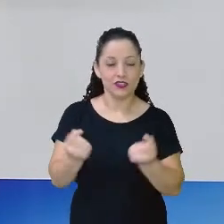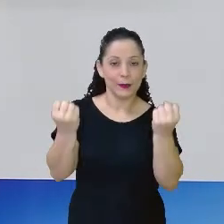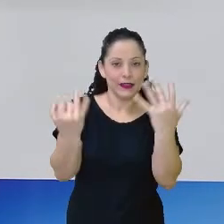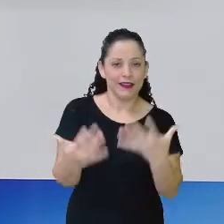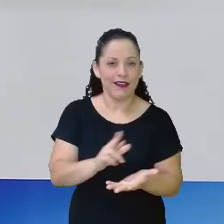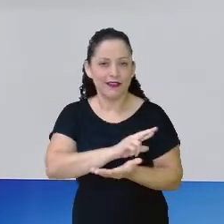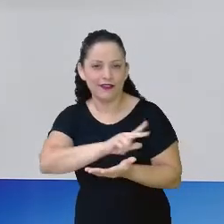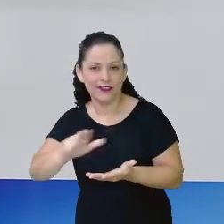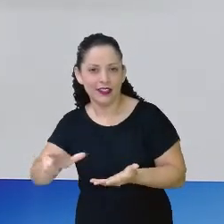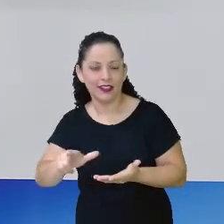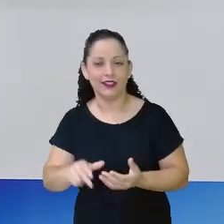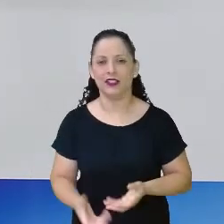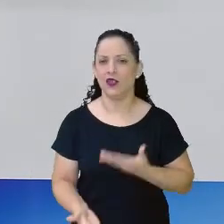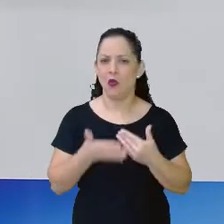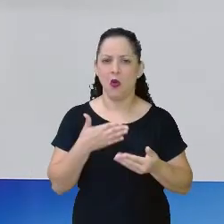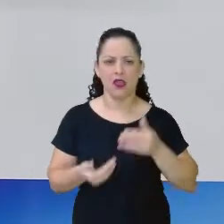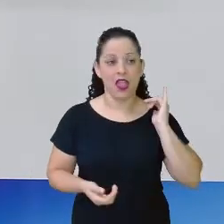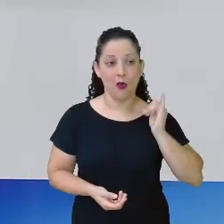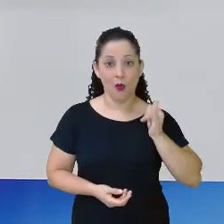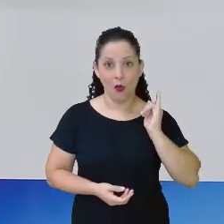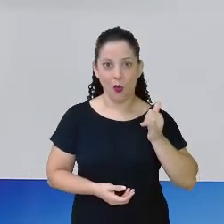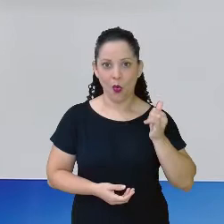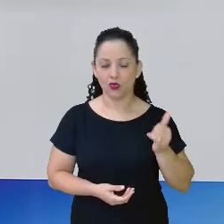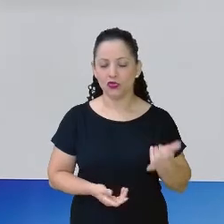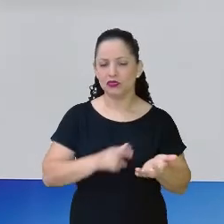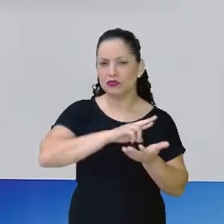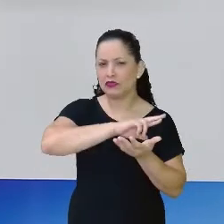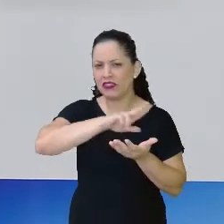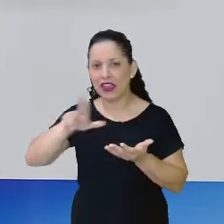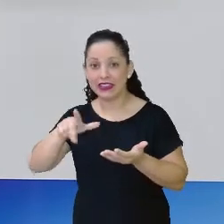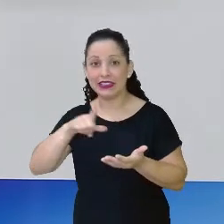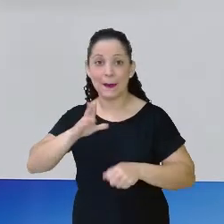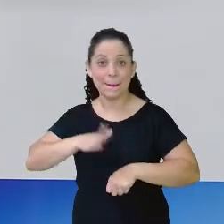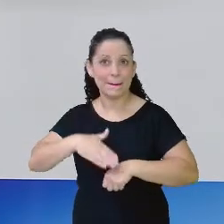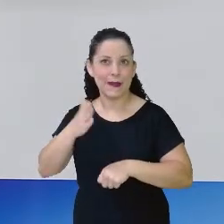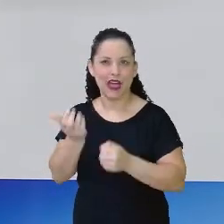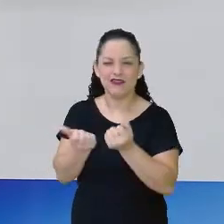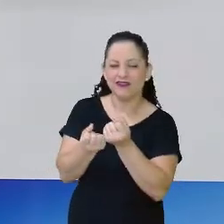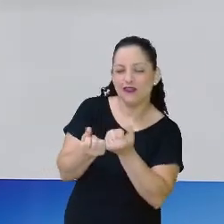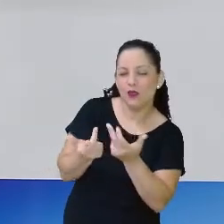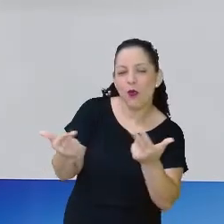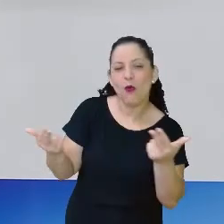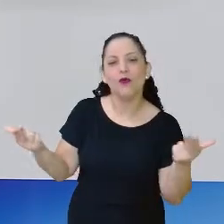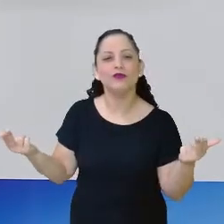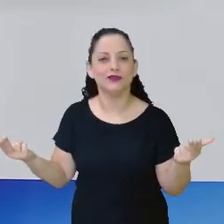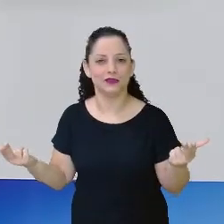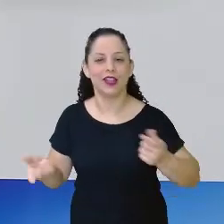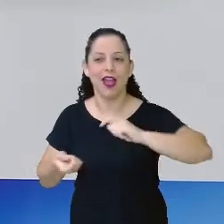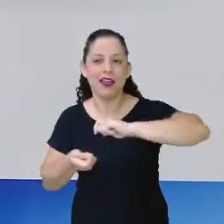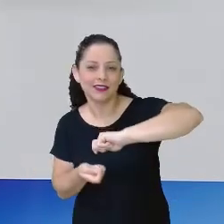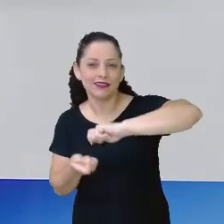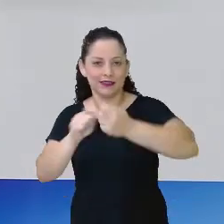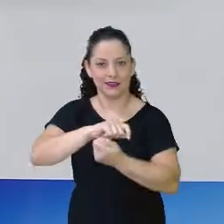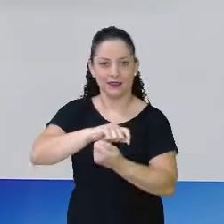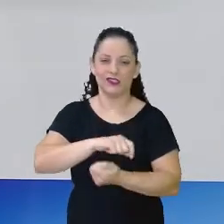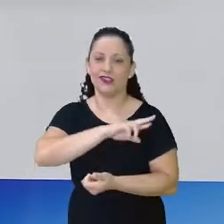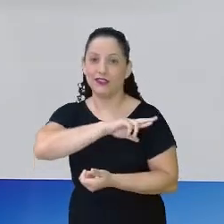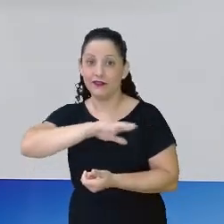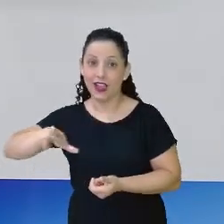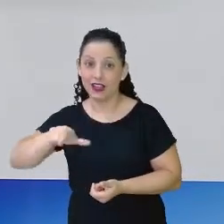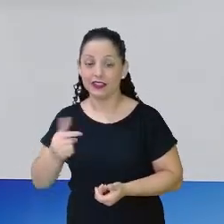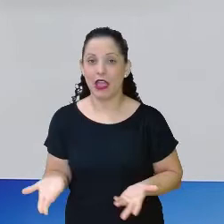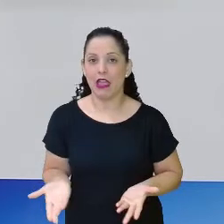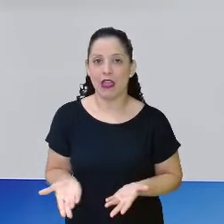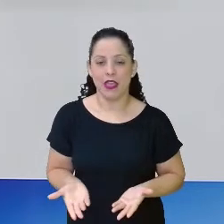contos de fadas, todos os contos, eles sempre têm mais de uma versão. Porque dependendo de quem